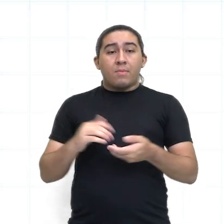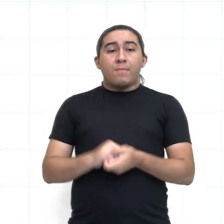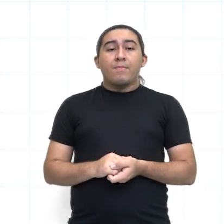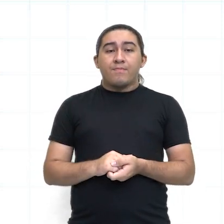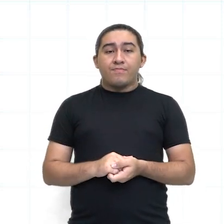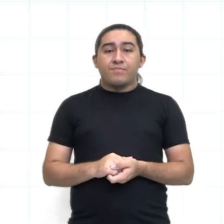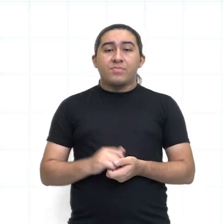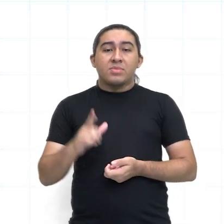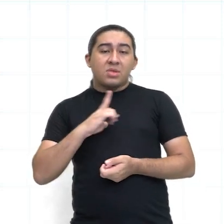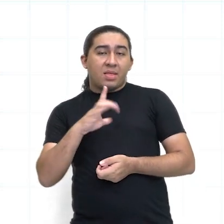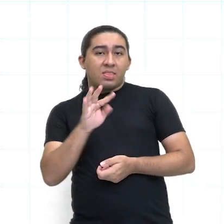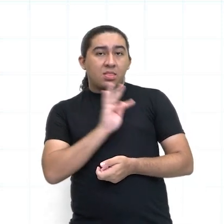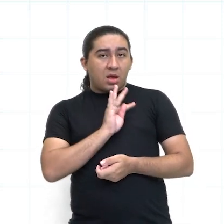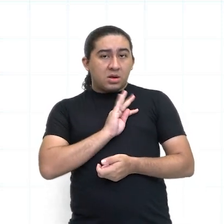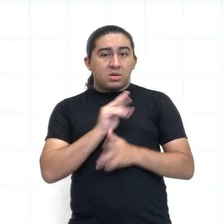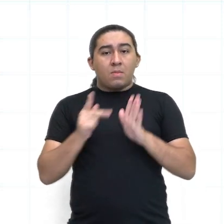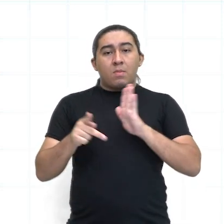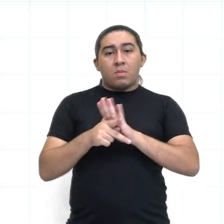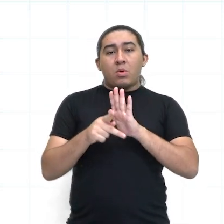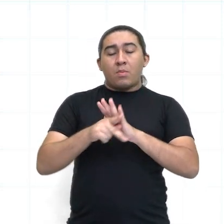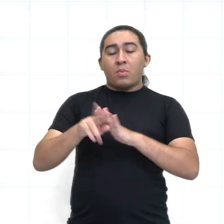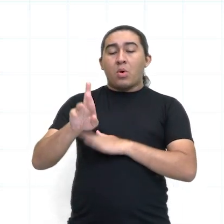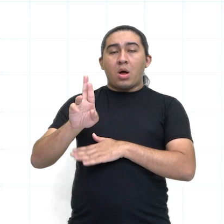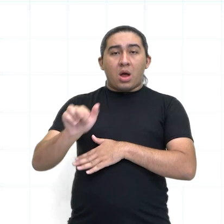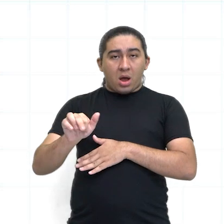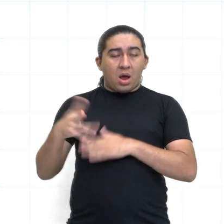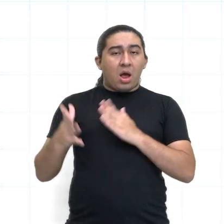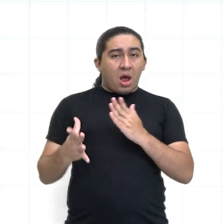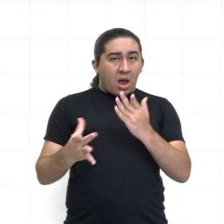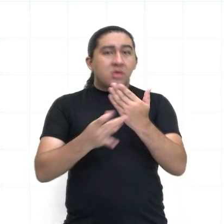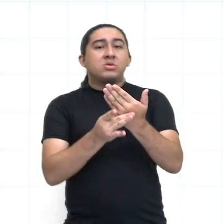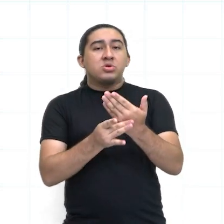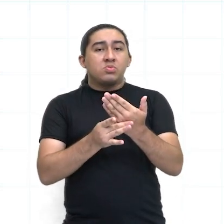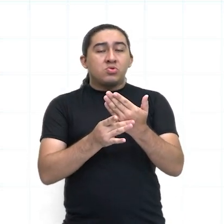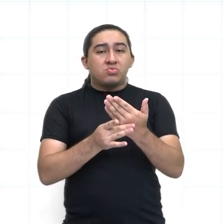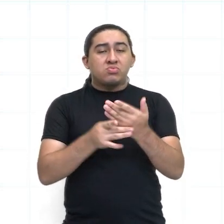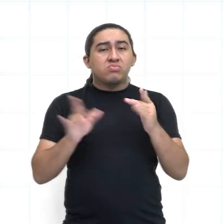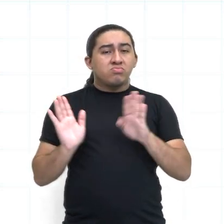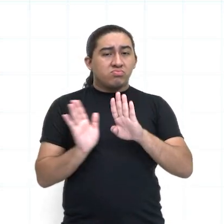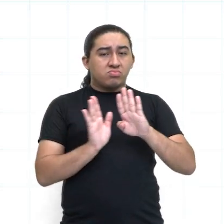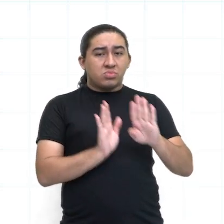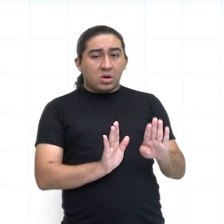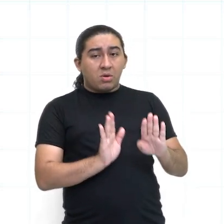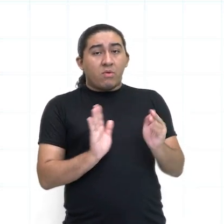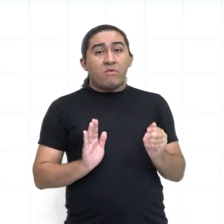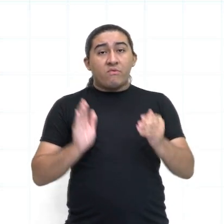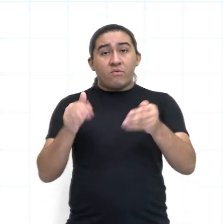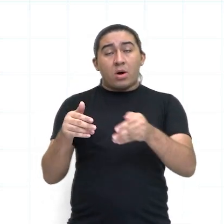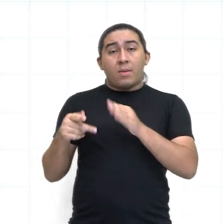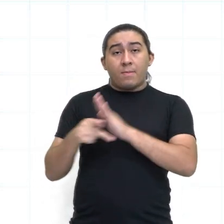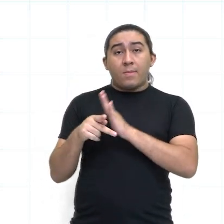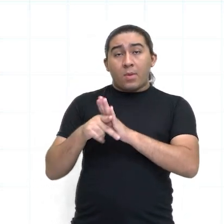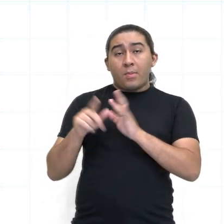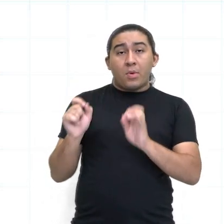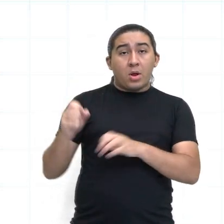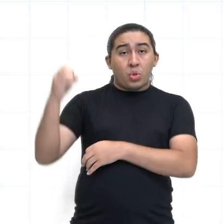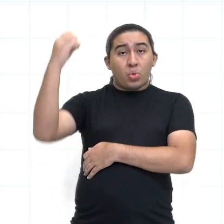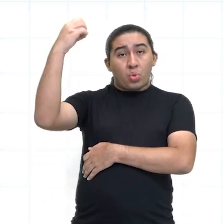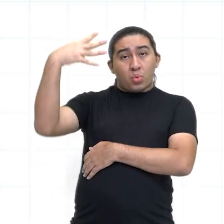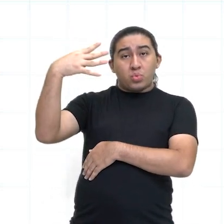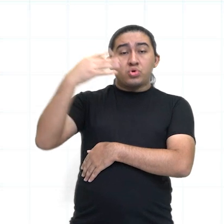as técnicas convencionais do realismo, focando-se na impressão da luz, das cores e